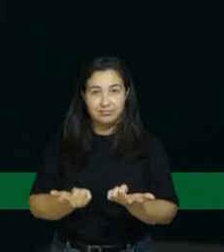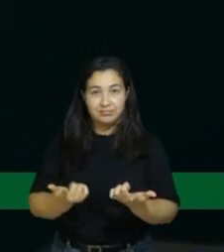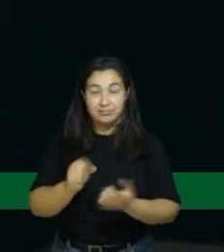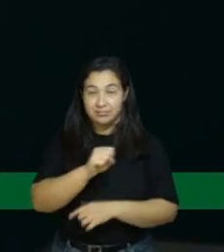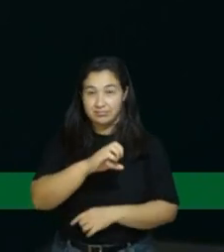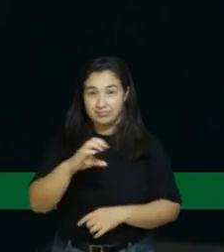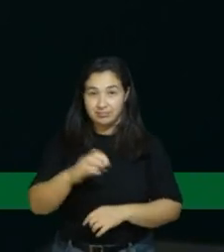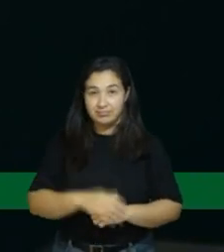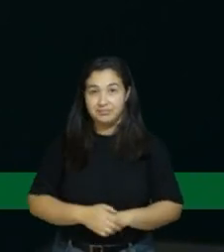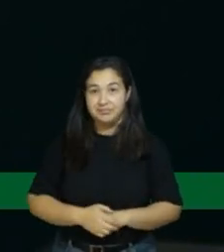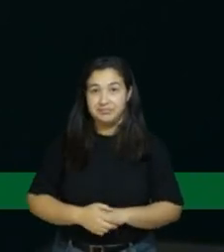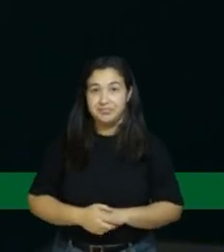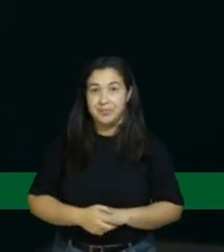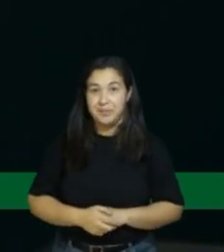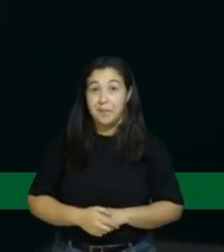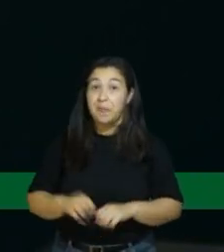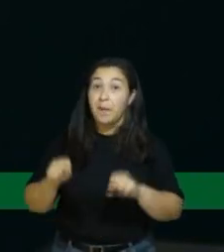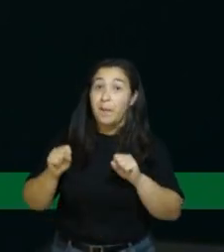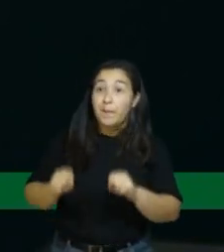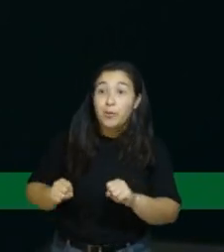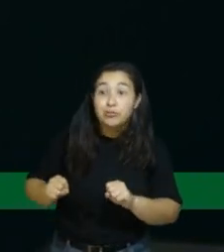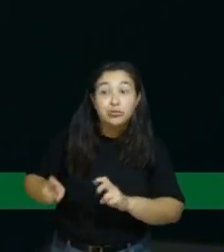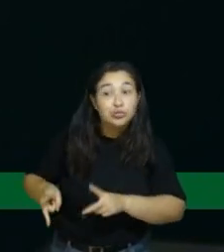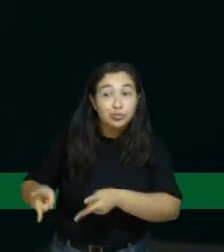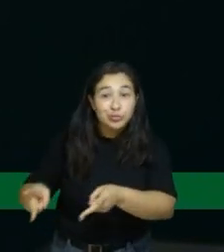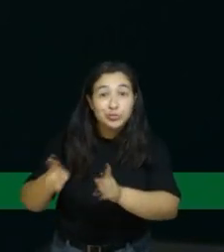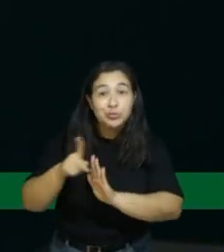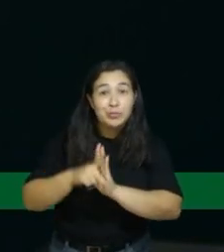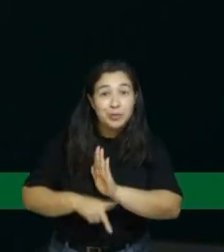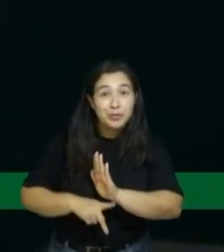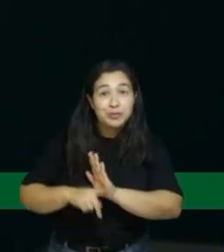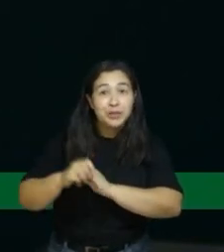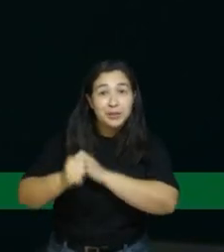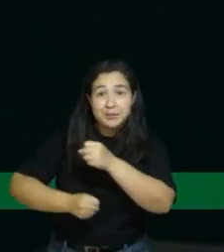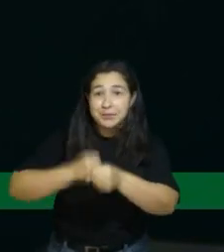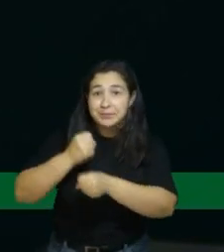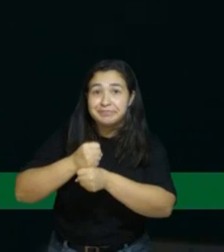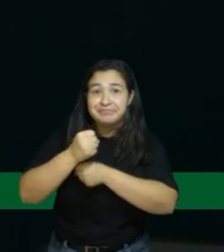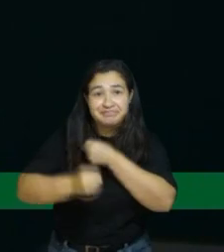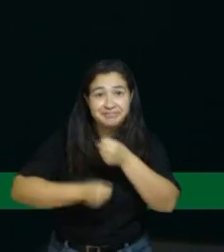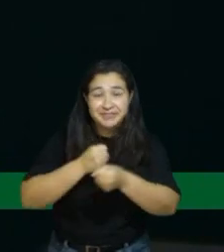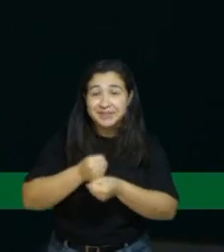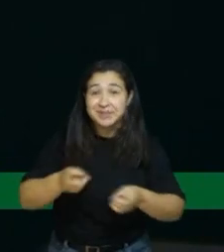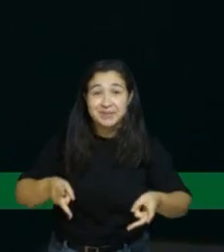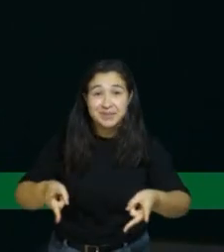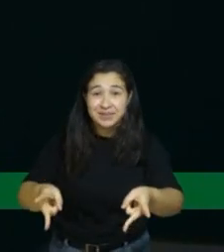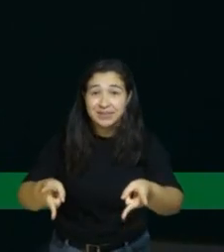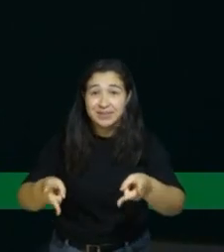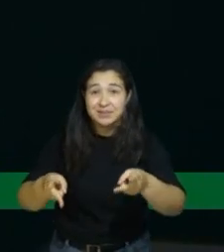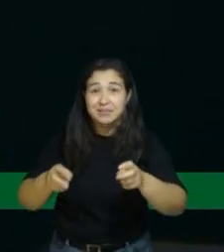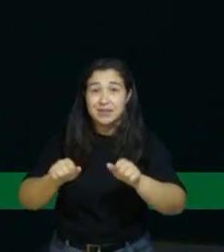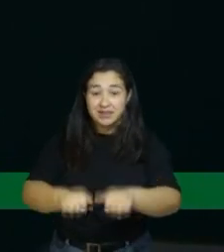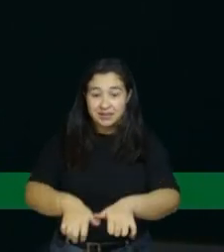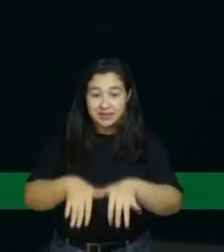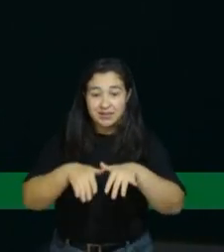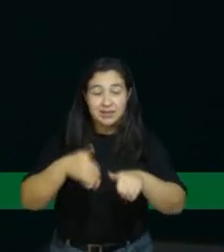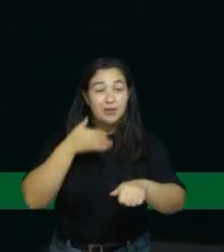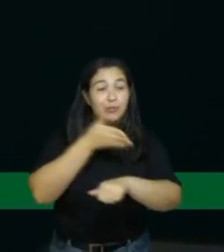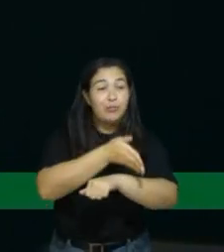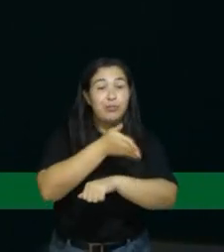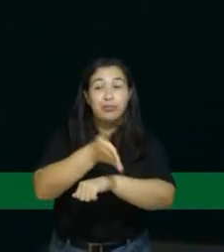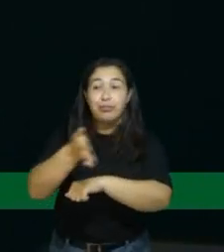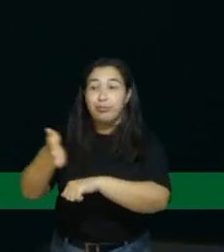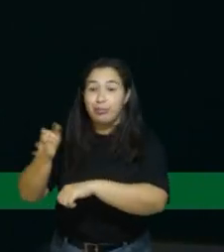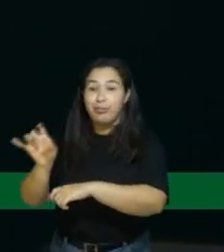quem sabe podemos continuar esse projeto todo ano fazendo sessões intinerantes nessas regiões